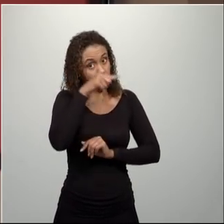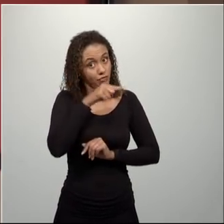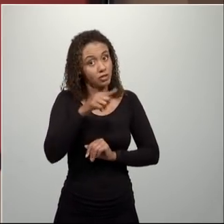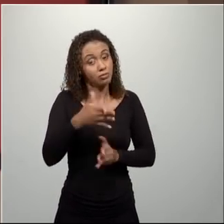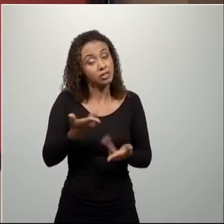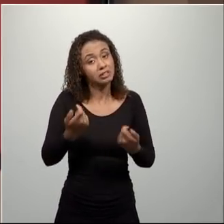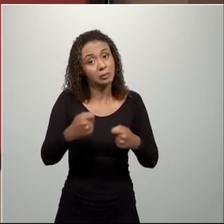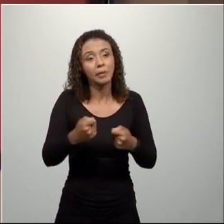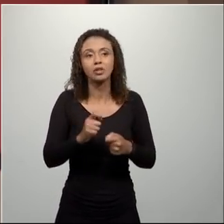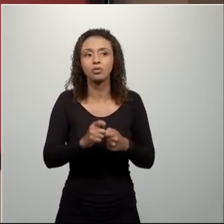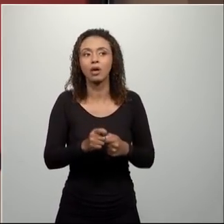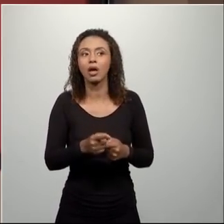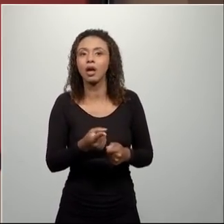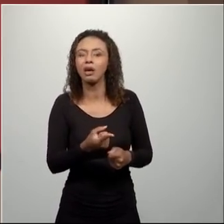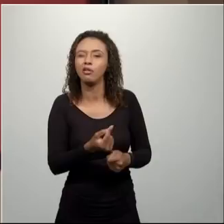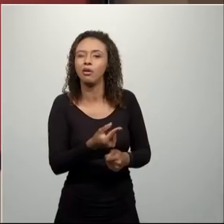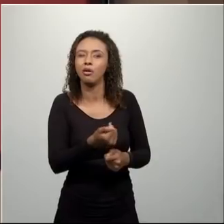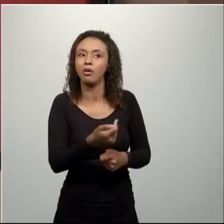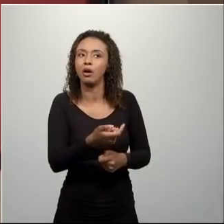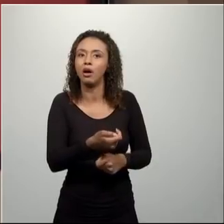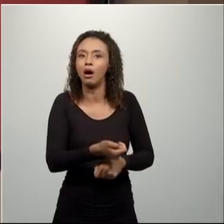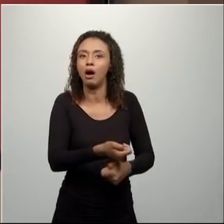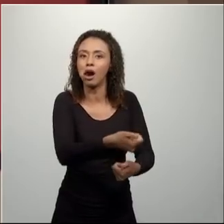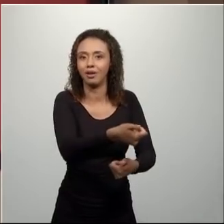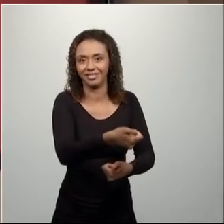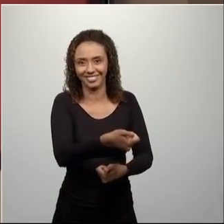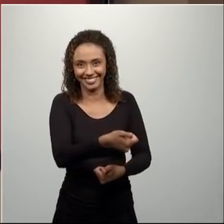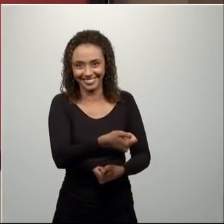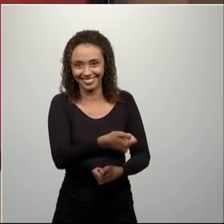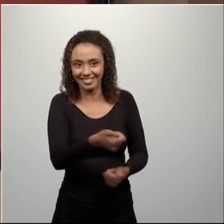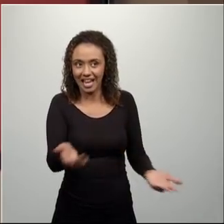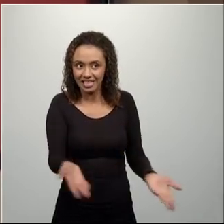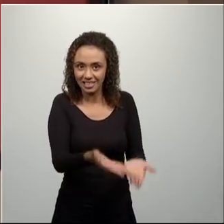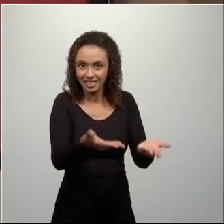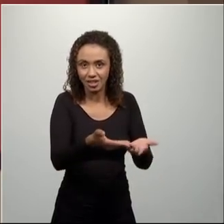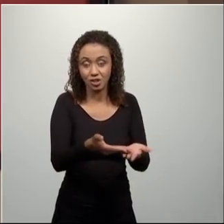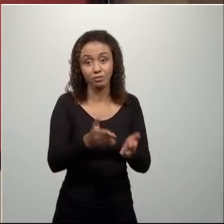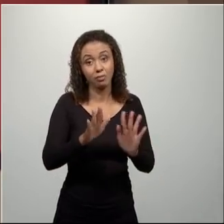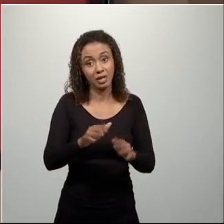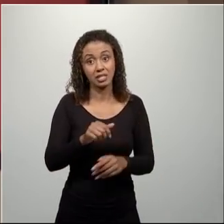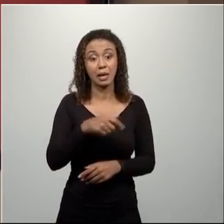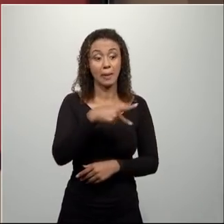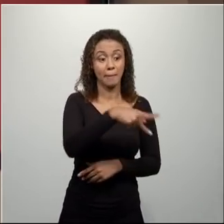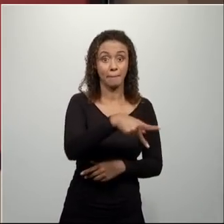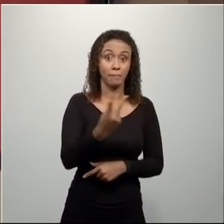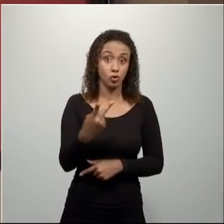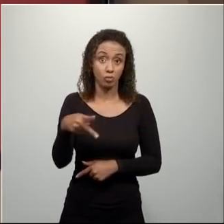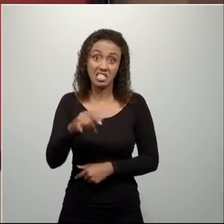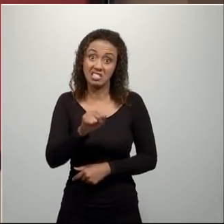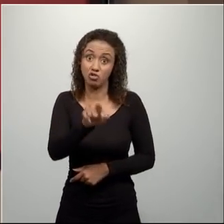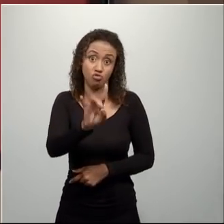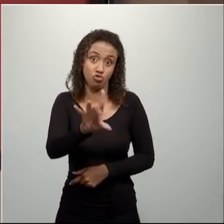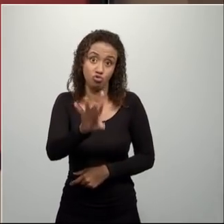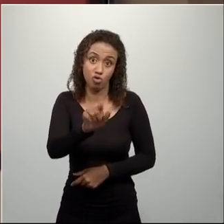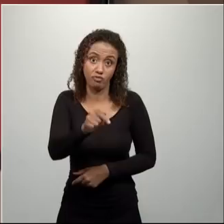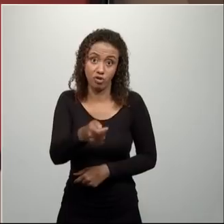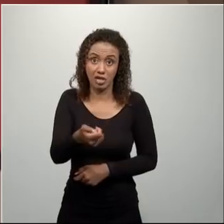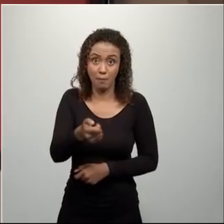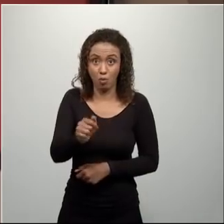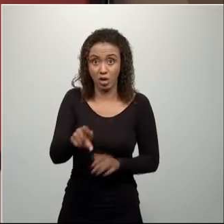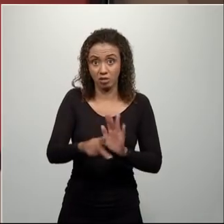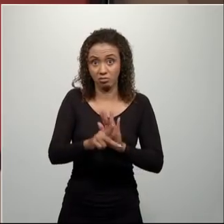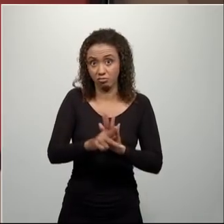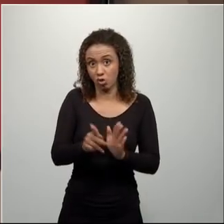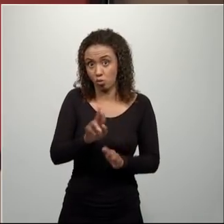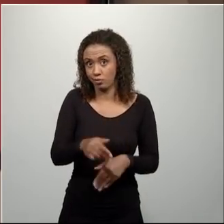para as pessoas começarem a usar lembrando isso é pp se só você participa da capital moedas e não vai conseguir passar por outros usuários